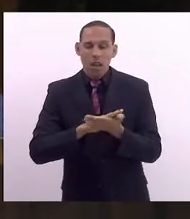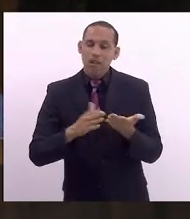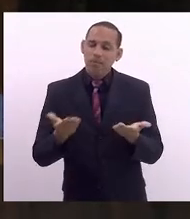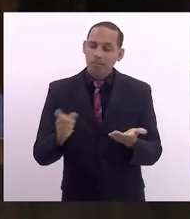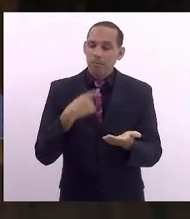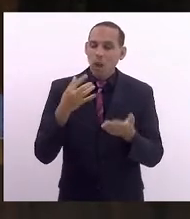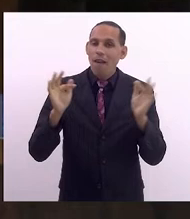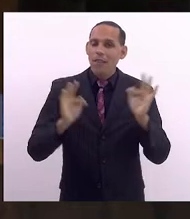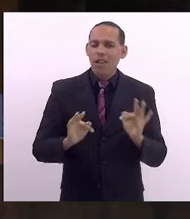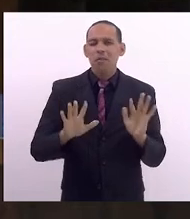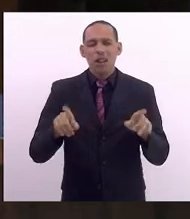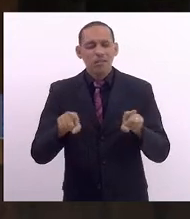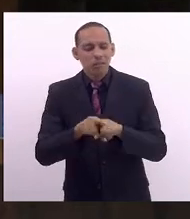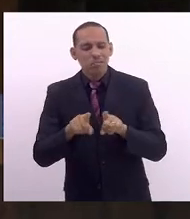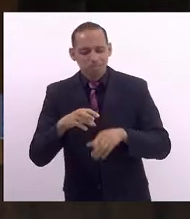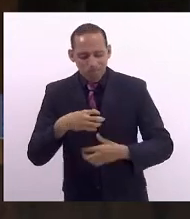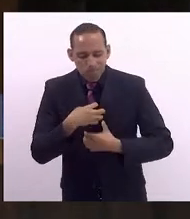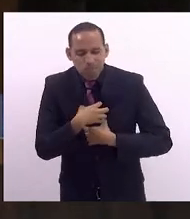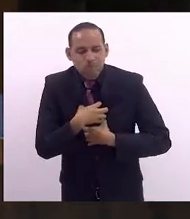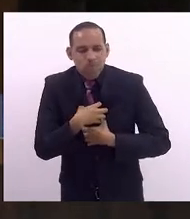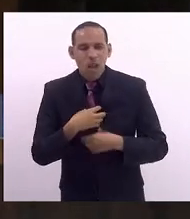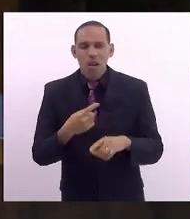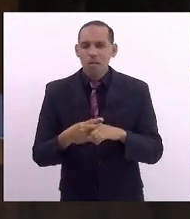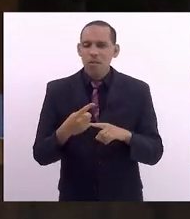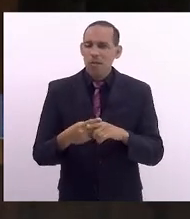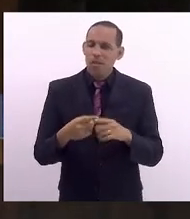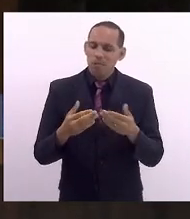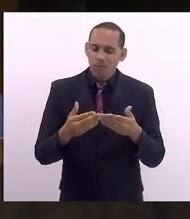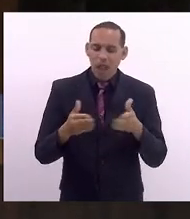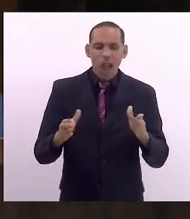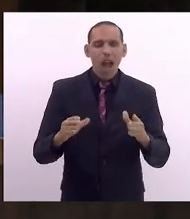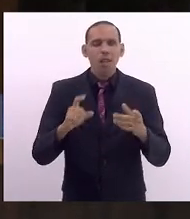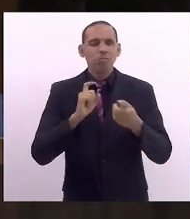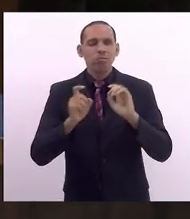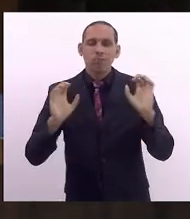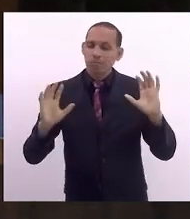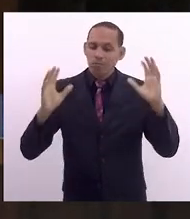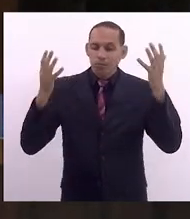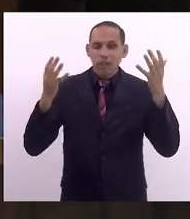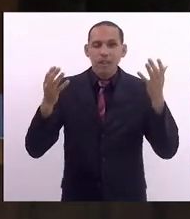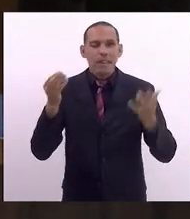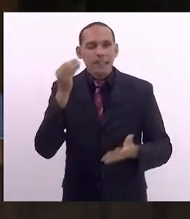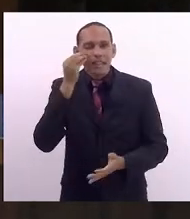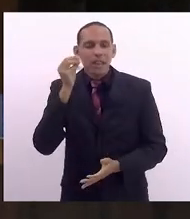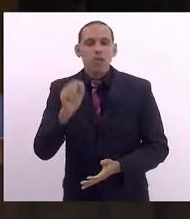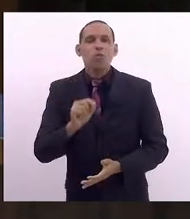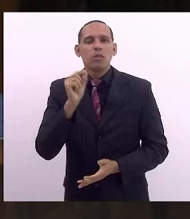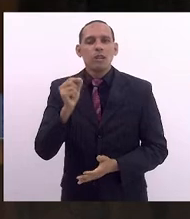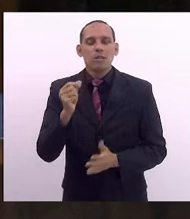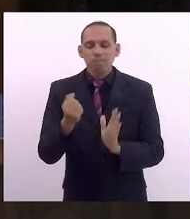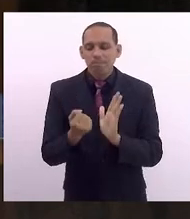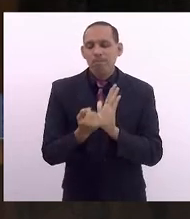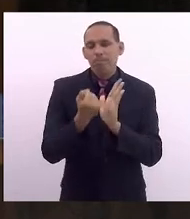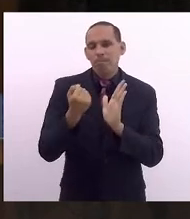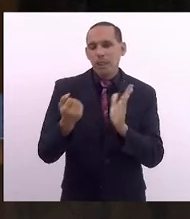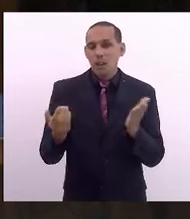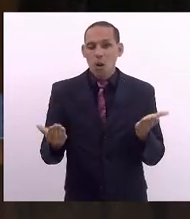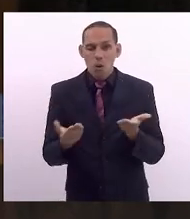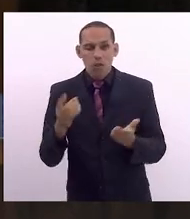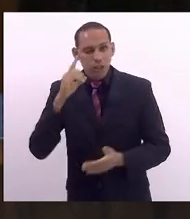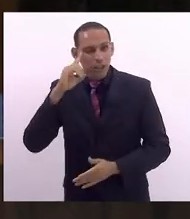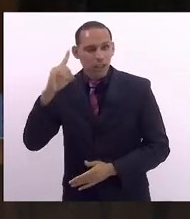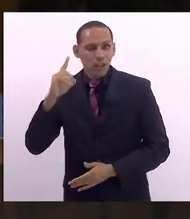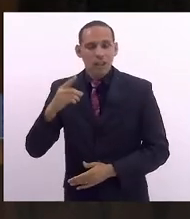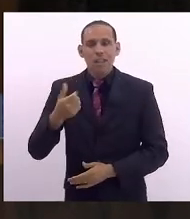pouco de dor que hoje abrimos essa sessão solene e tentando produzir no simbolismo dessa data de hoje, o